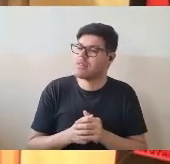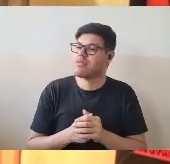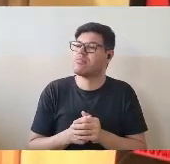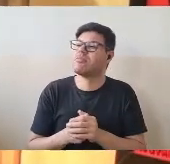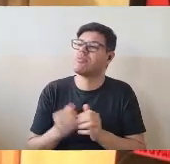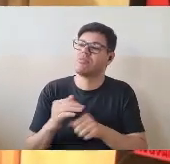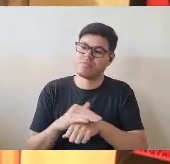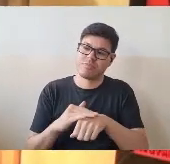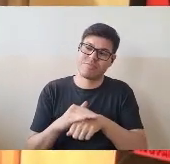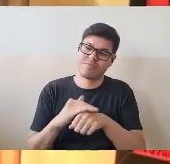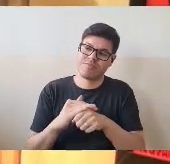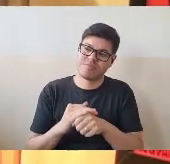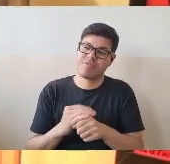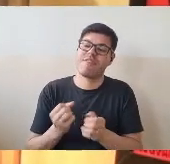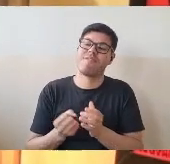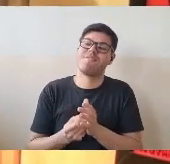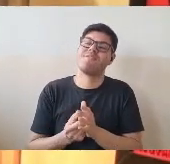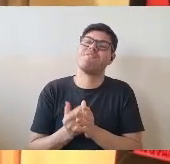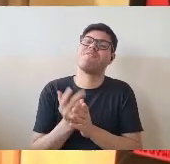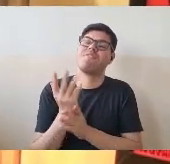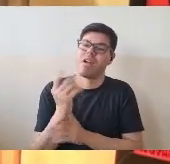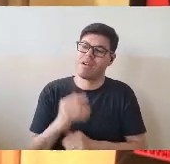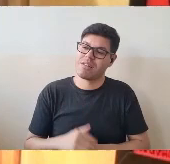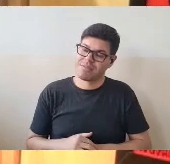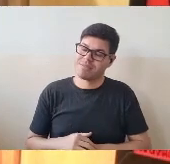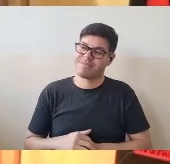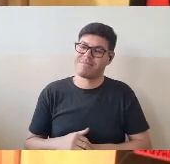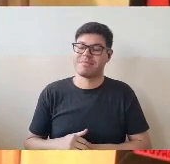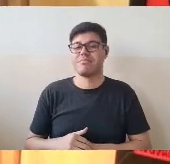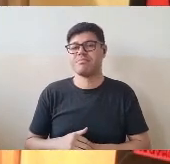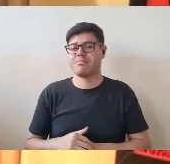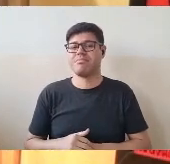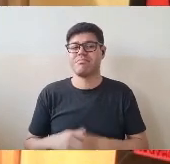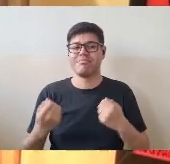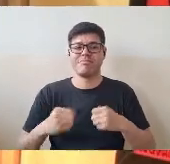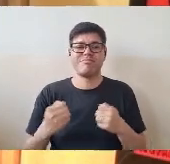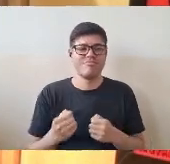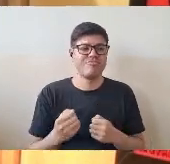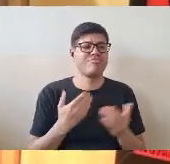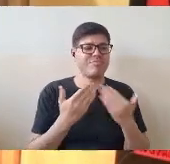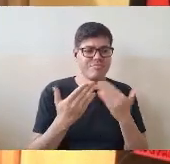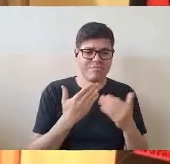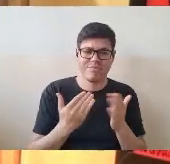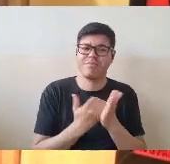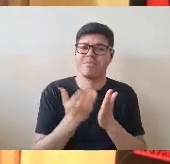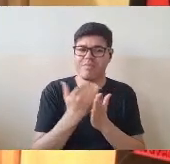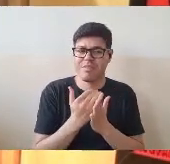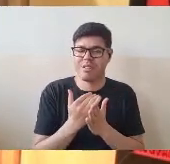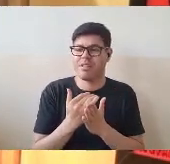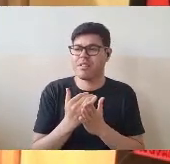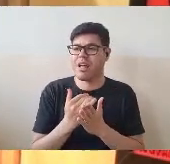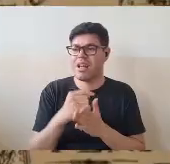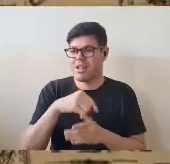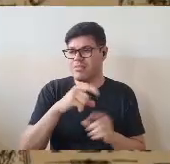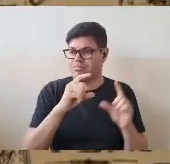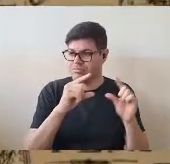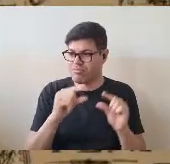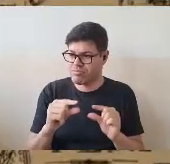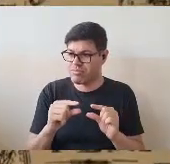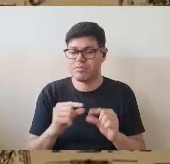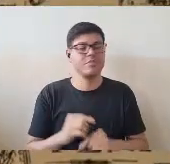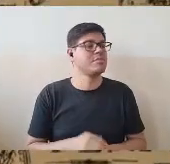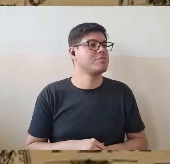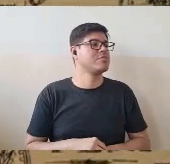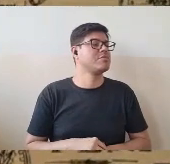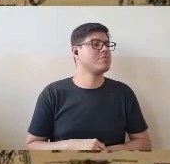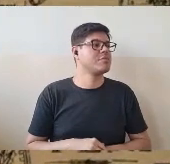Vários, mas não muito. Eu gostaria de ter conversado com mais, porque tem poucos pediatras, né? Bom, nós temos bastante, sabe? Araras tem